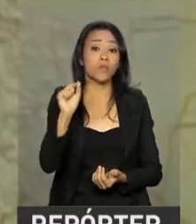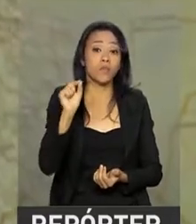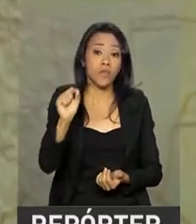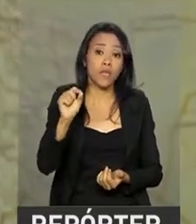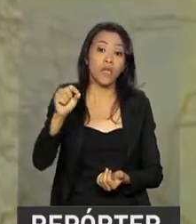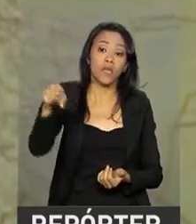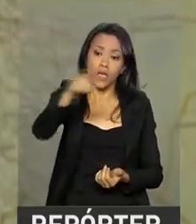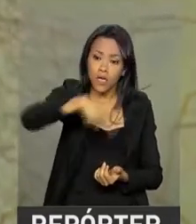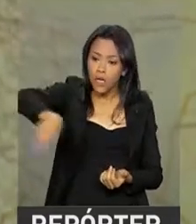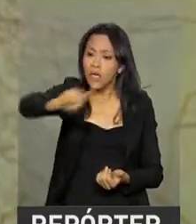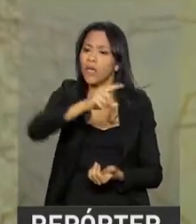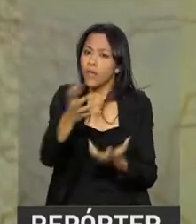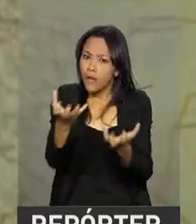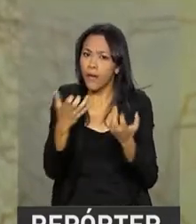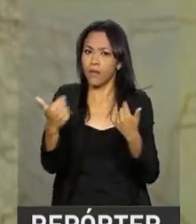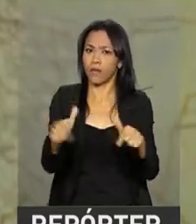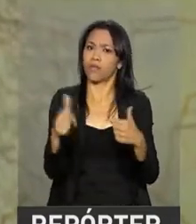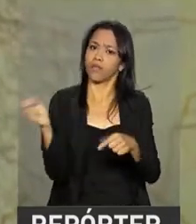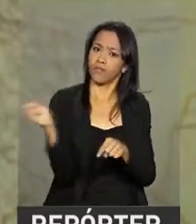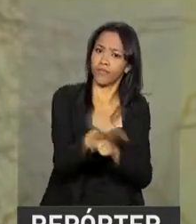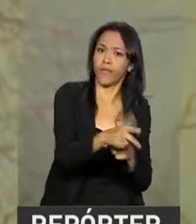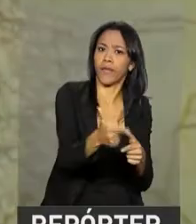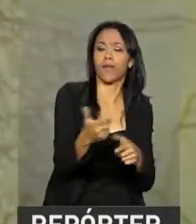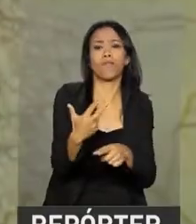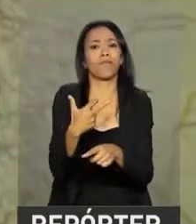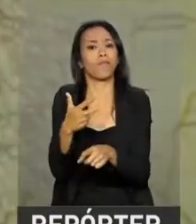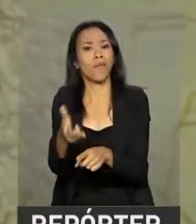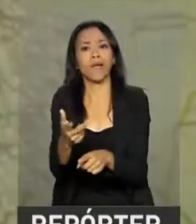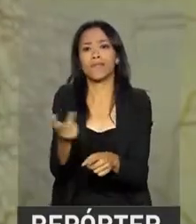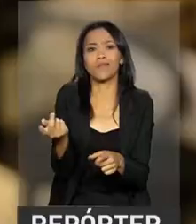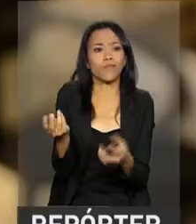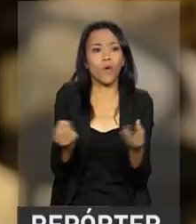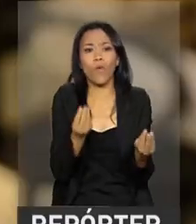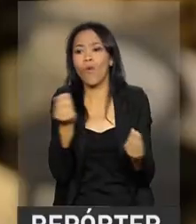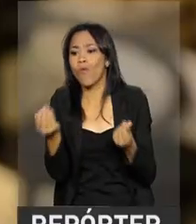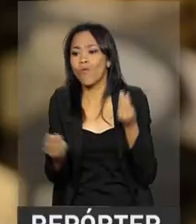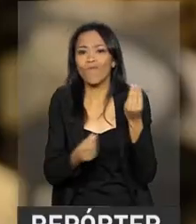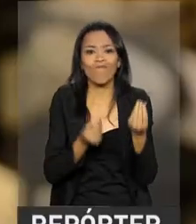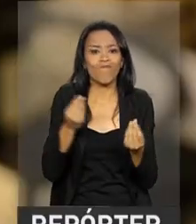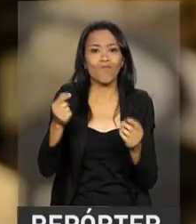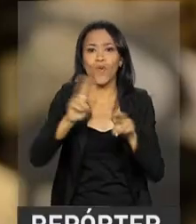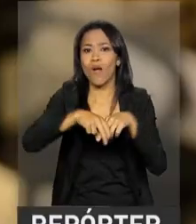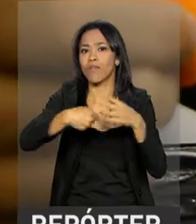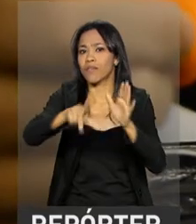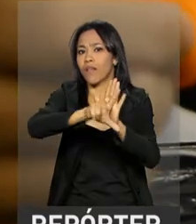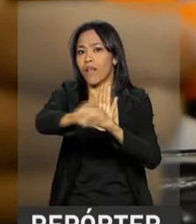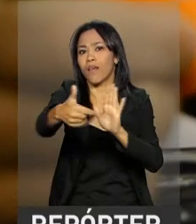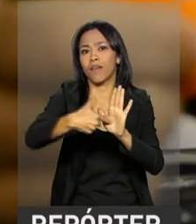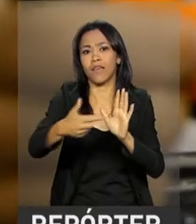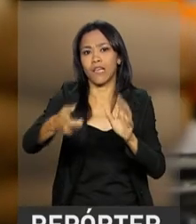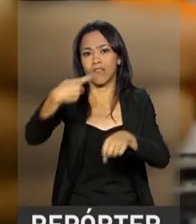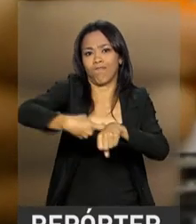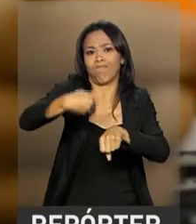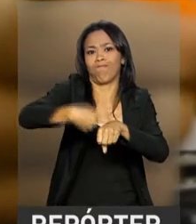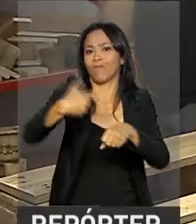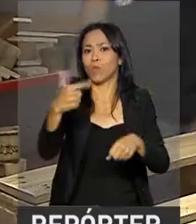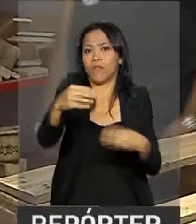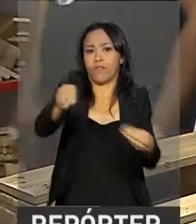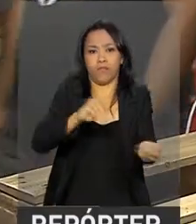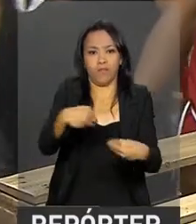quero estar trabalhando que entra no mercado de trabalho mas não estava encontrando na legislação atual um tipo de contrato que se lhe